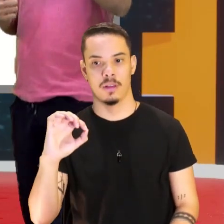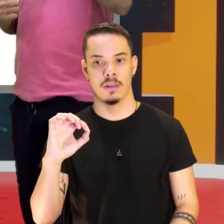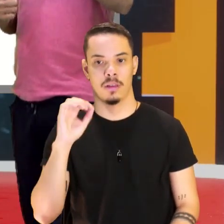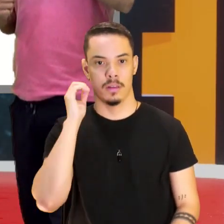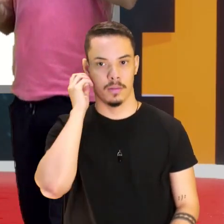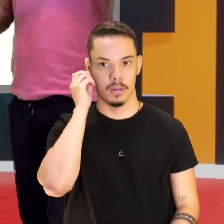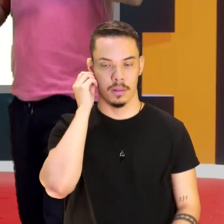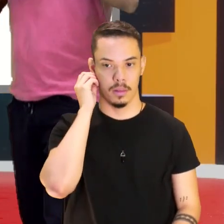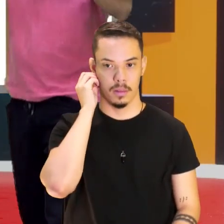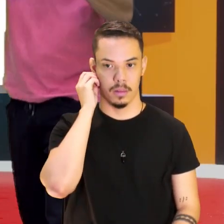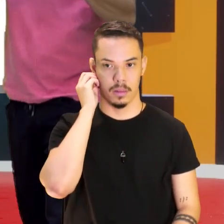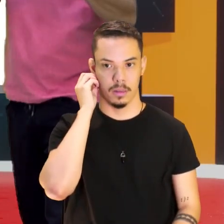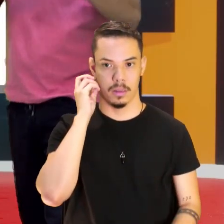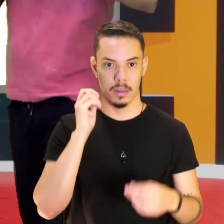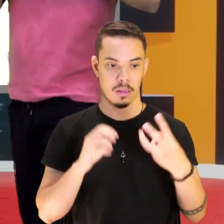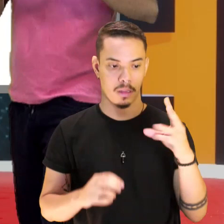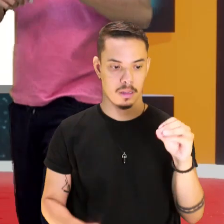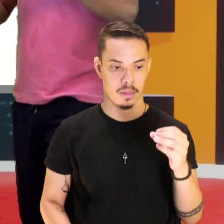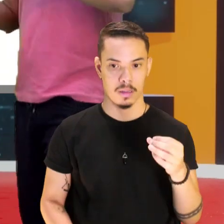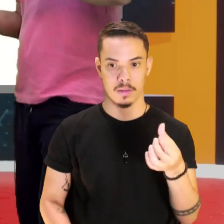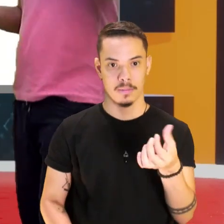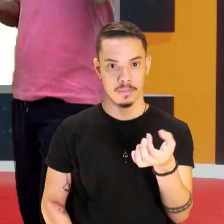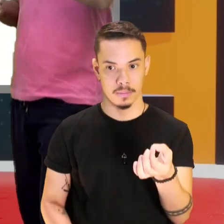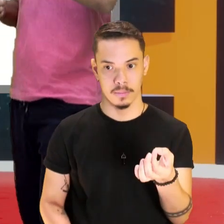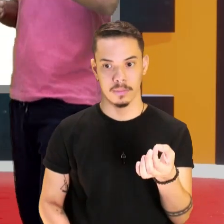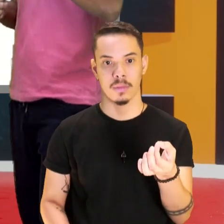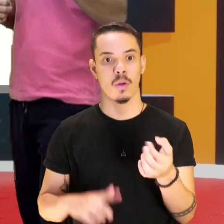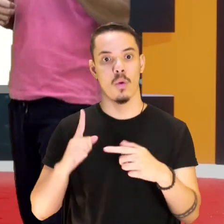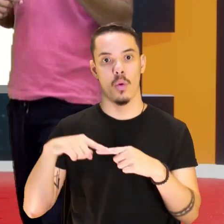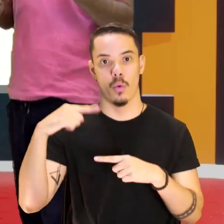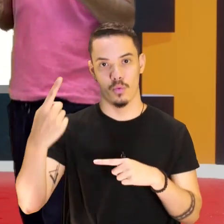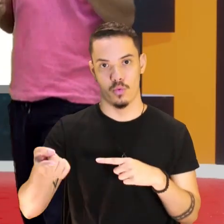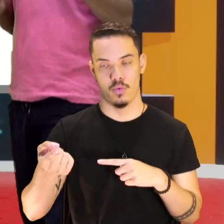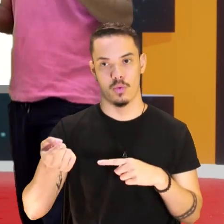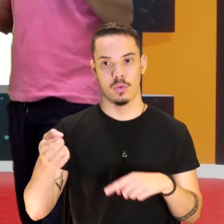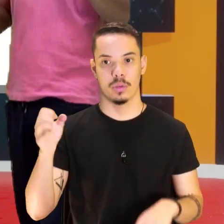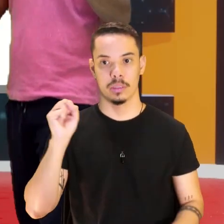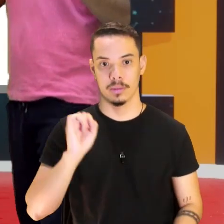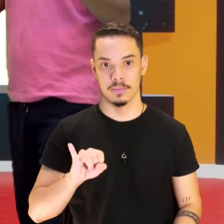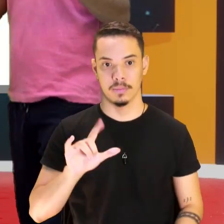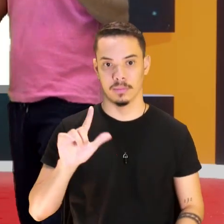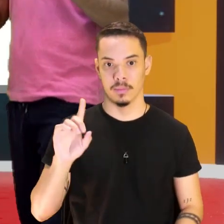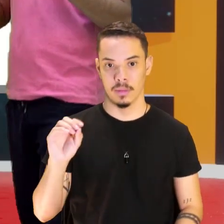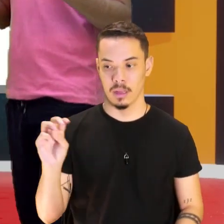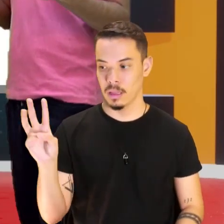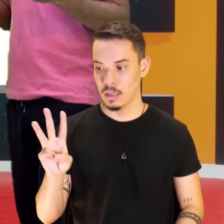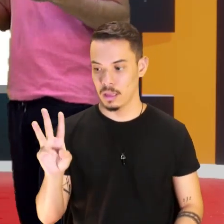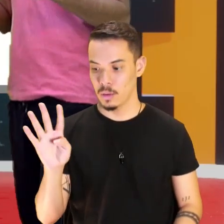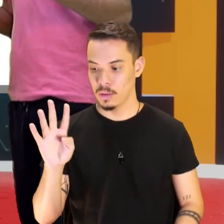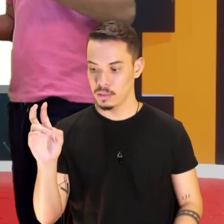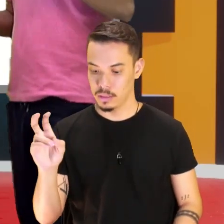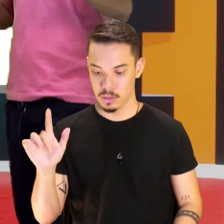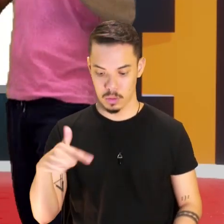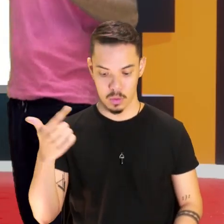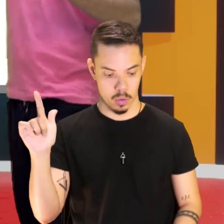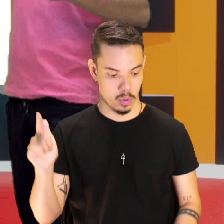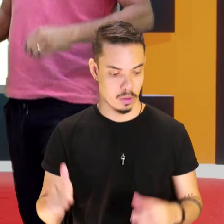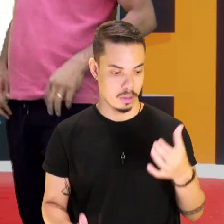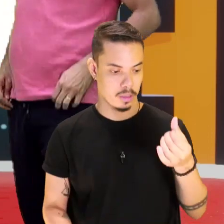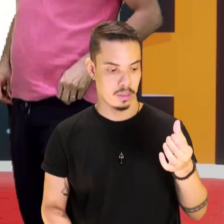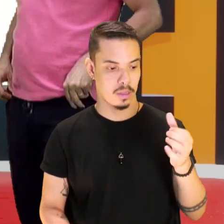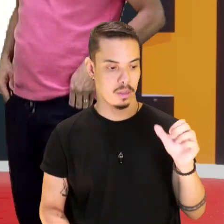60, eu vou ter um outro triângulo que vai ter 90, 30 e 60. Um tem lado 3, 4, 5, o outro vai ter lado 6,